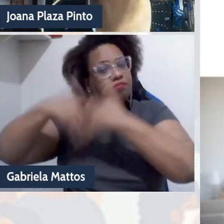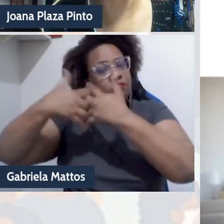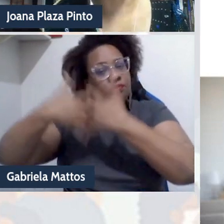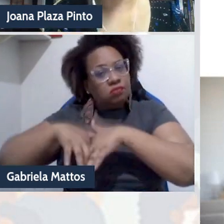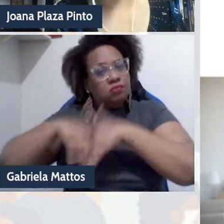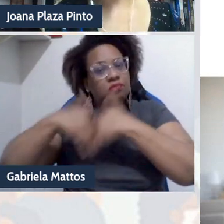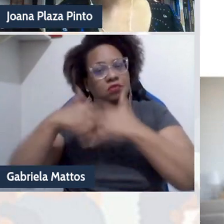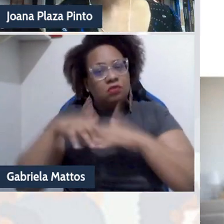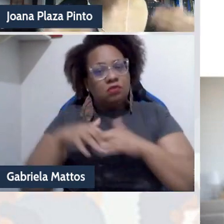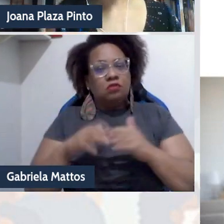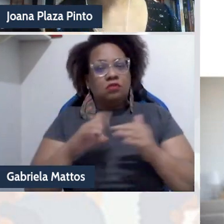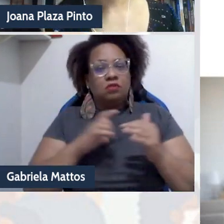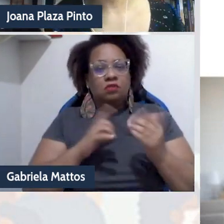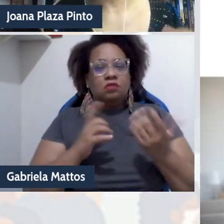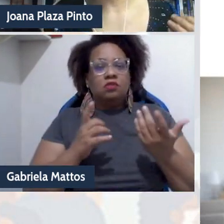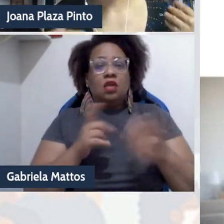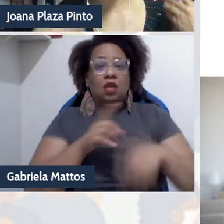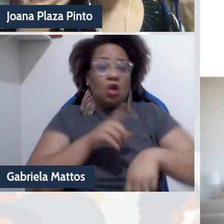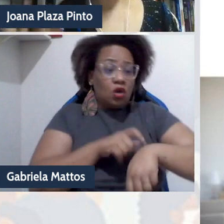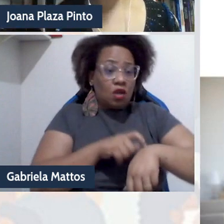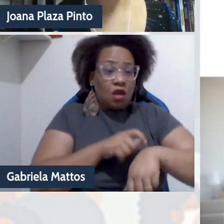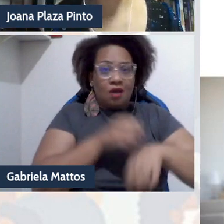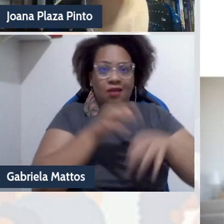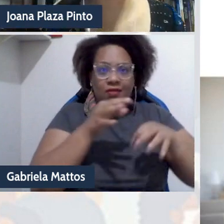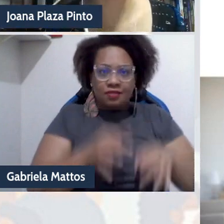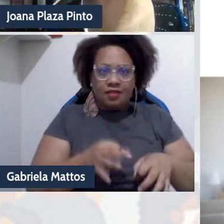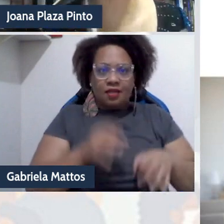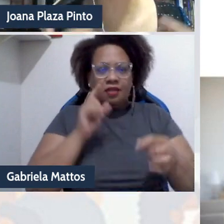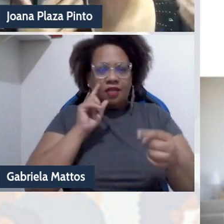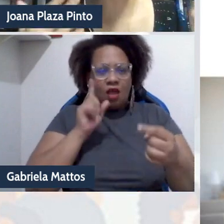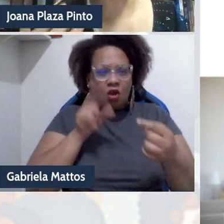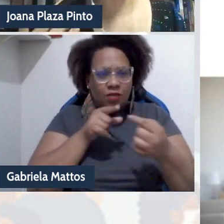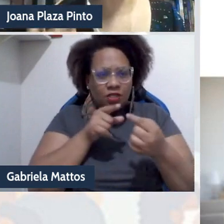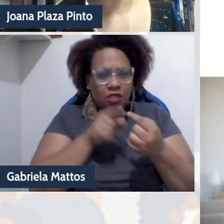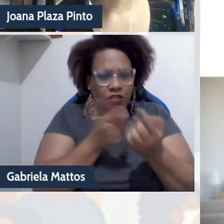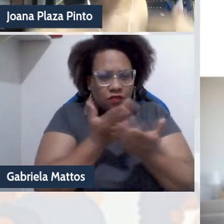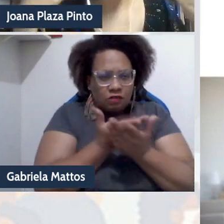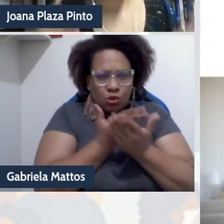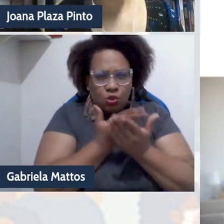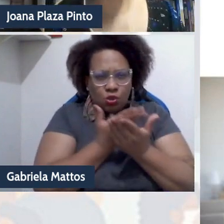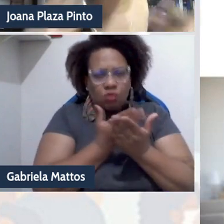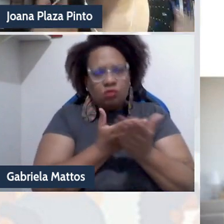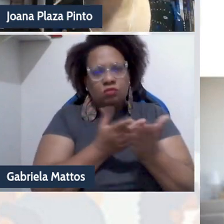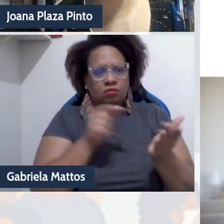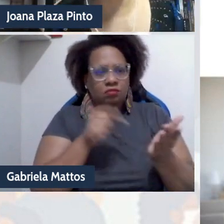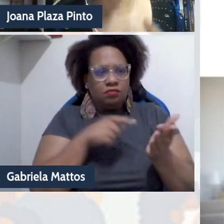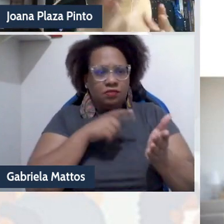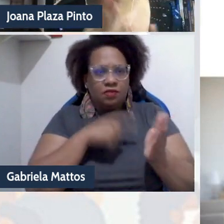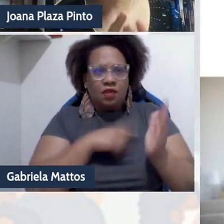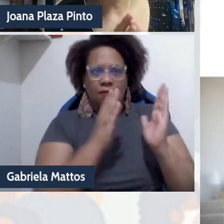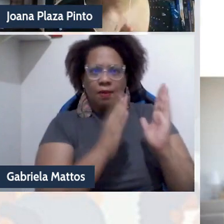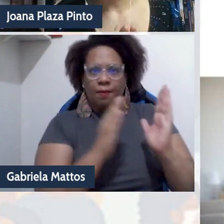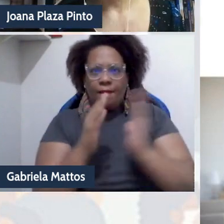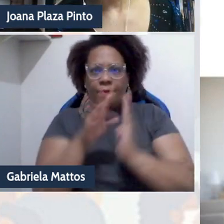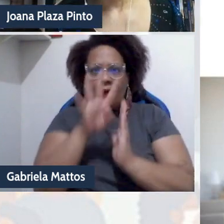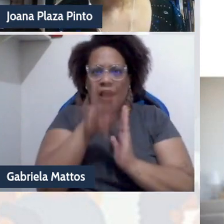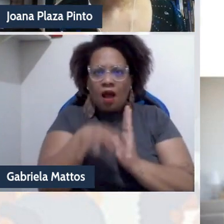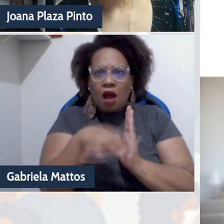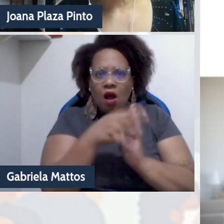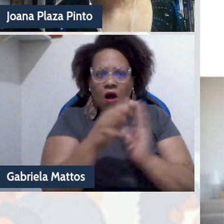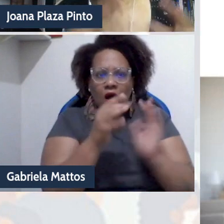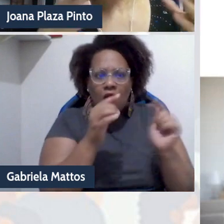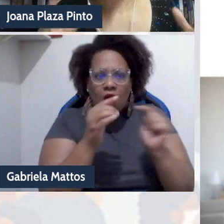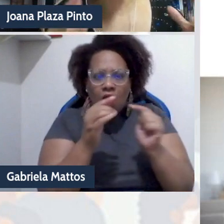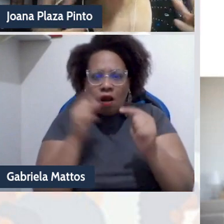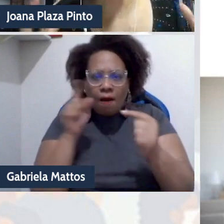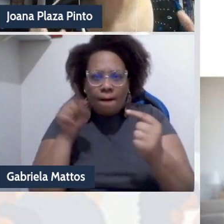regulado, ele é feito com horários, ele tem metas para atingir, ele tem cronogramas, etc. Então,